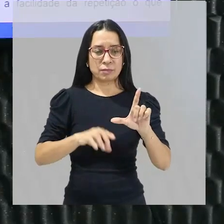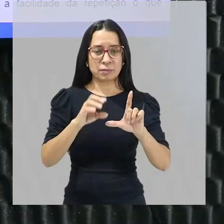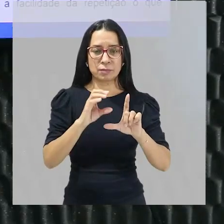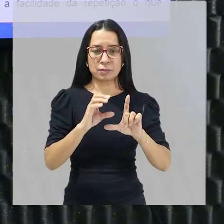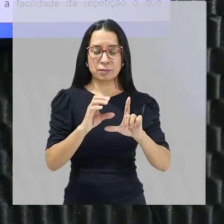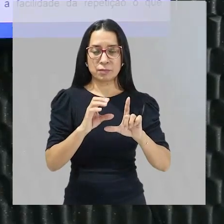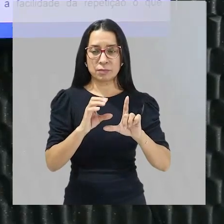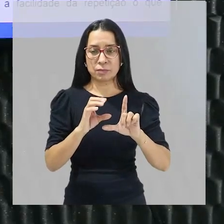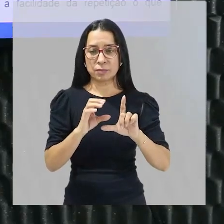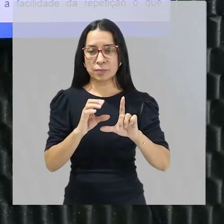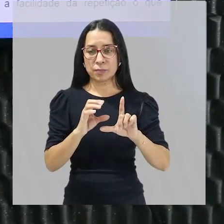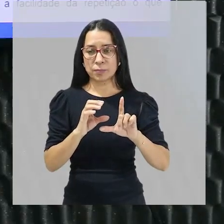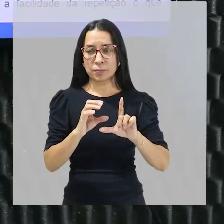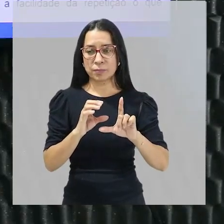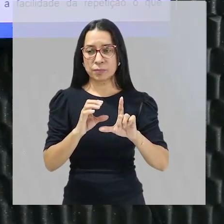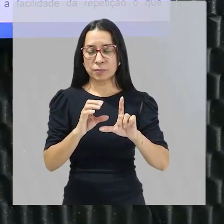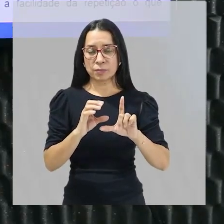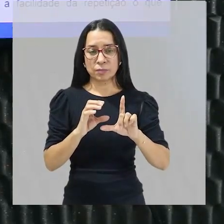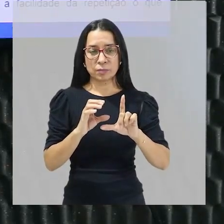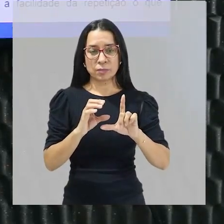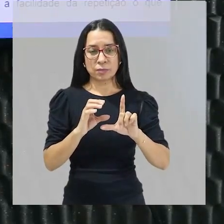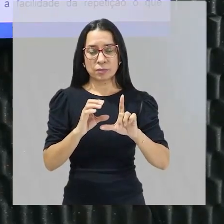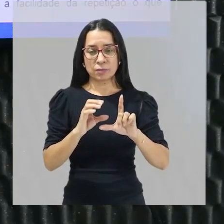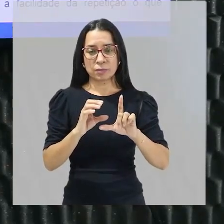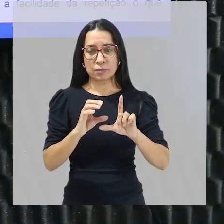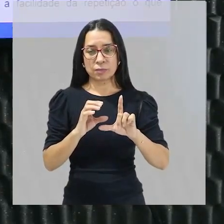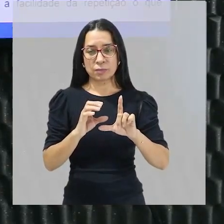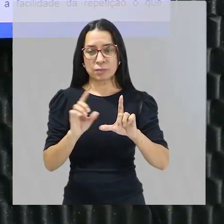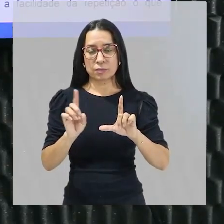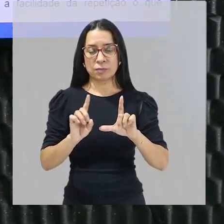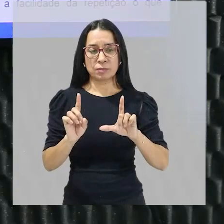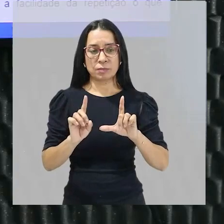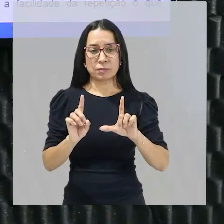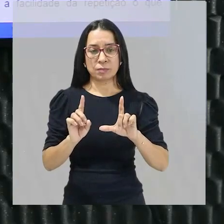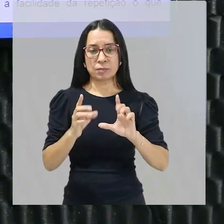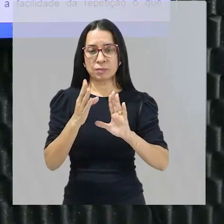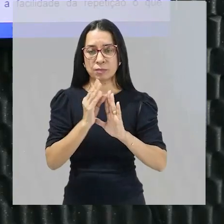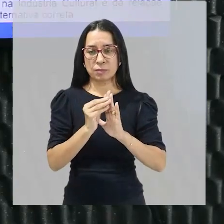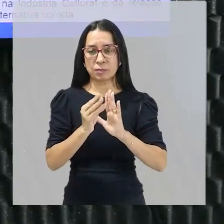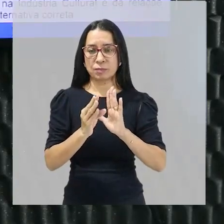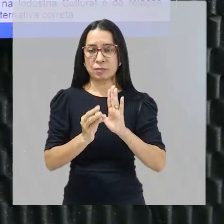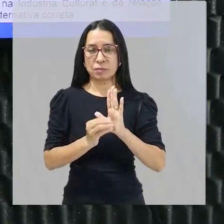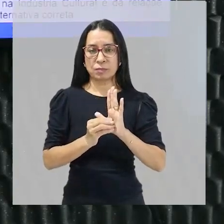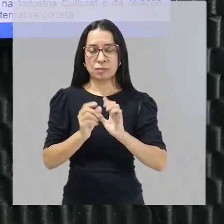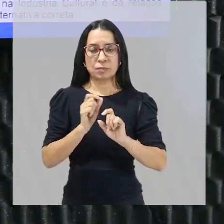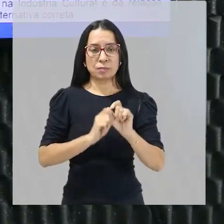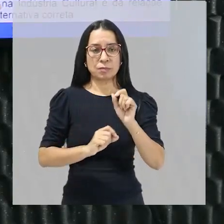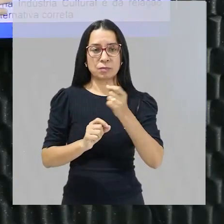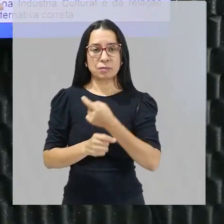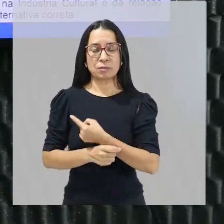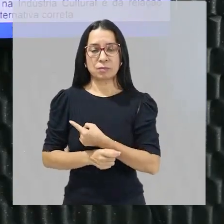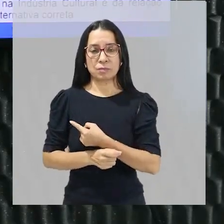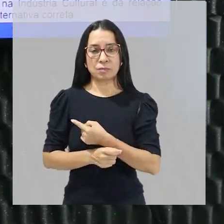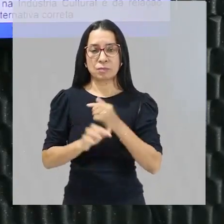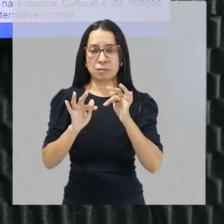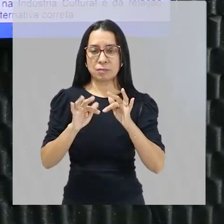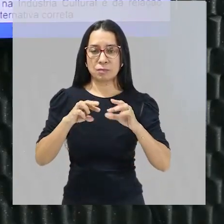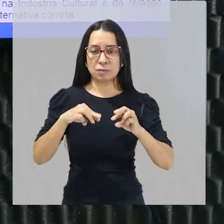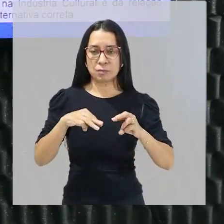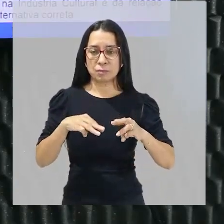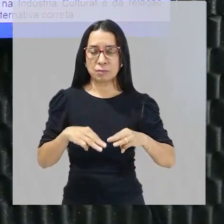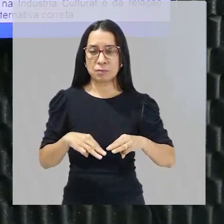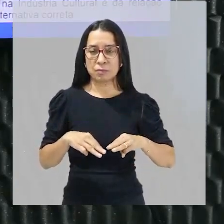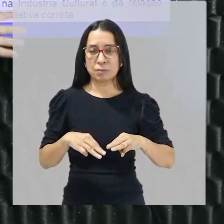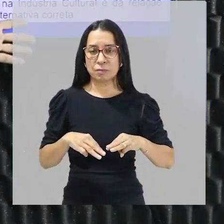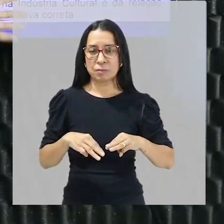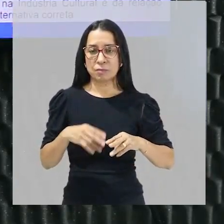pela capacidade de manifestar criticamente conteúdos racionais? Não. Conteúdos criticamente racionais, bem aqui no final, ele